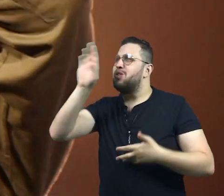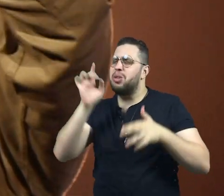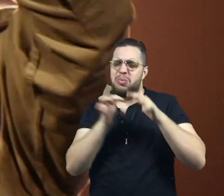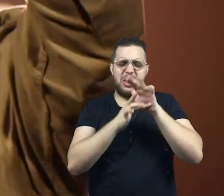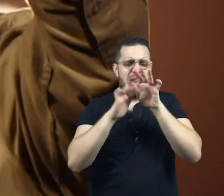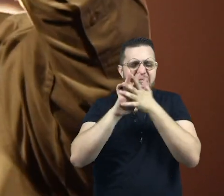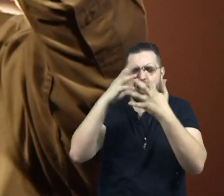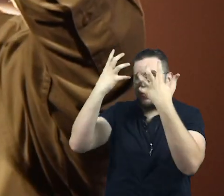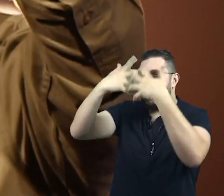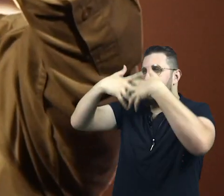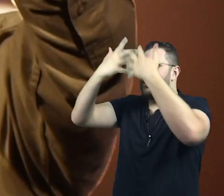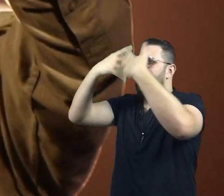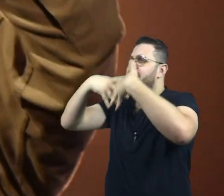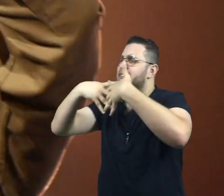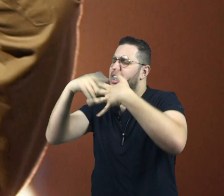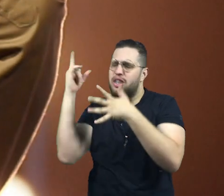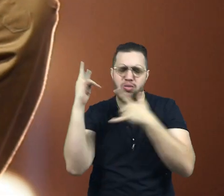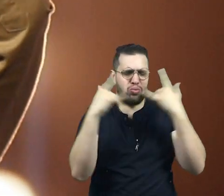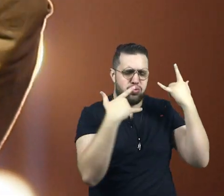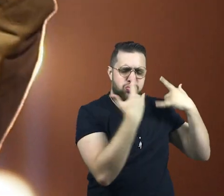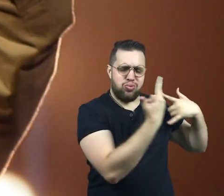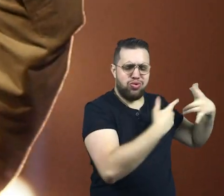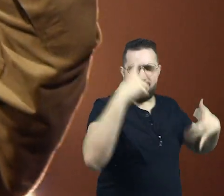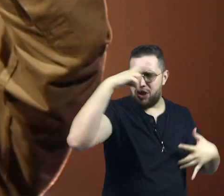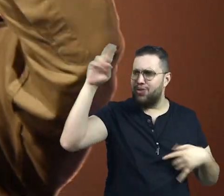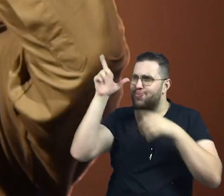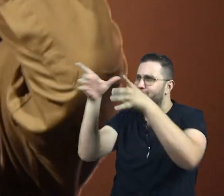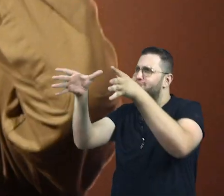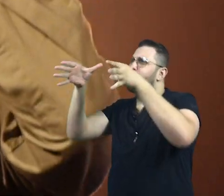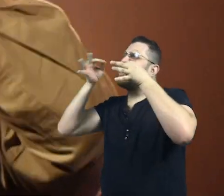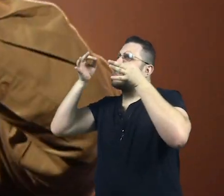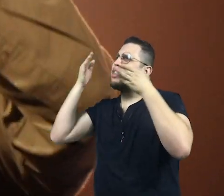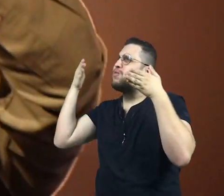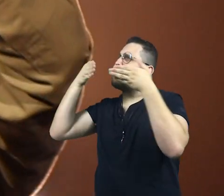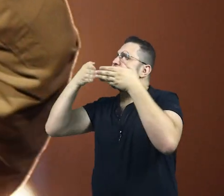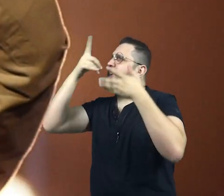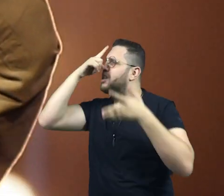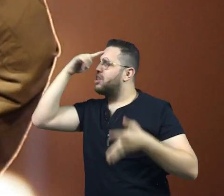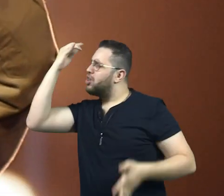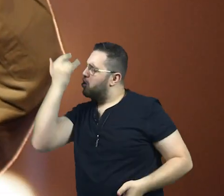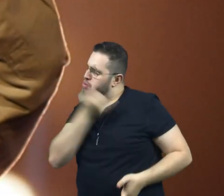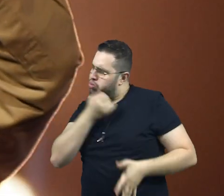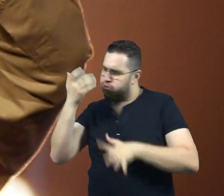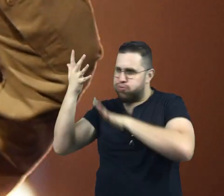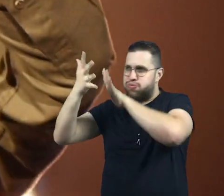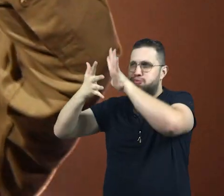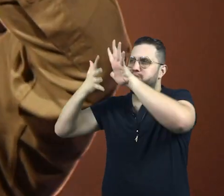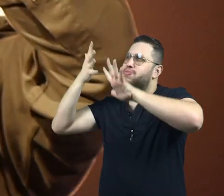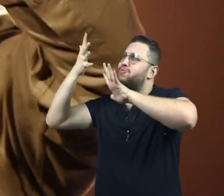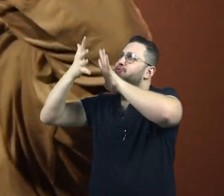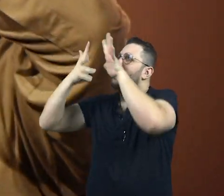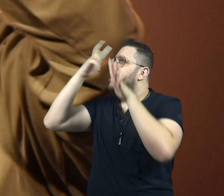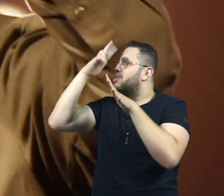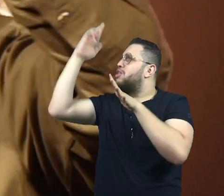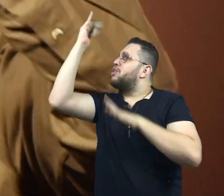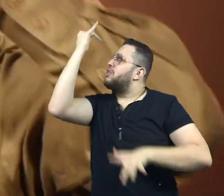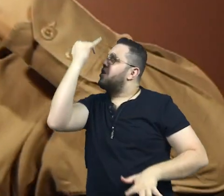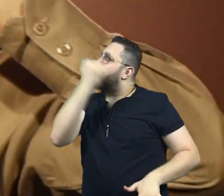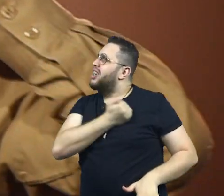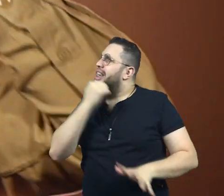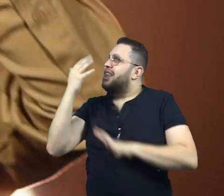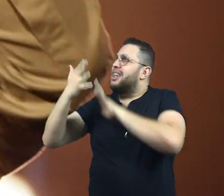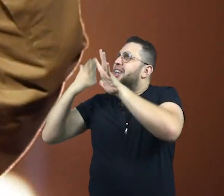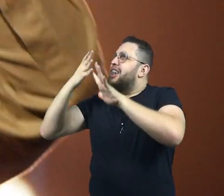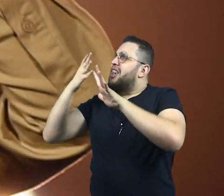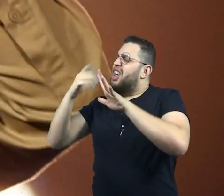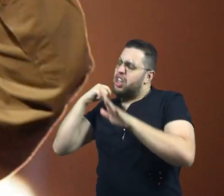venha nos distrair, Senhor. Que nada venha nos impedir, Senhor, de ouvir a tua voz. Ó, Pai amado, que nada venha nos impedir de